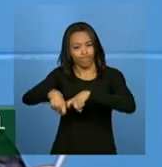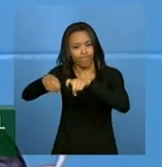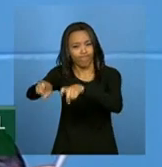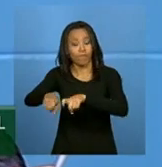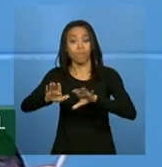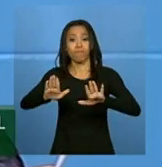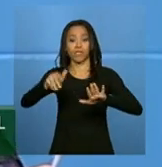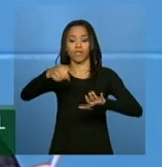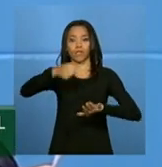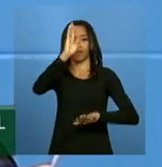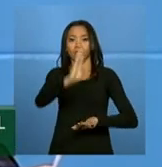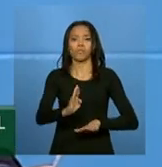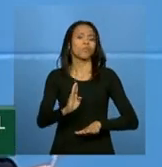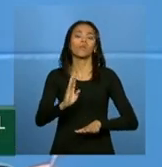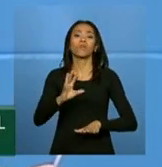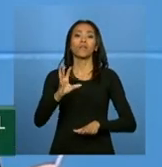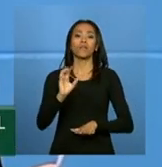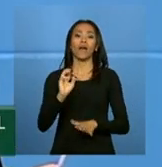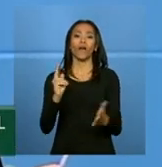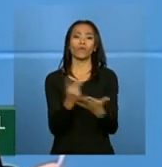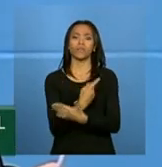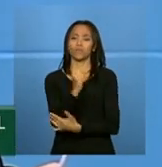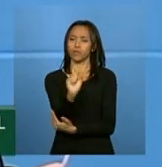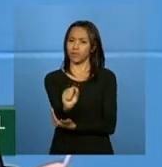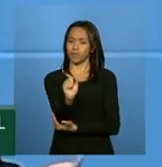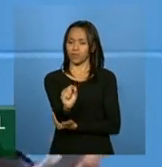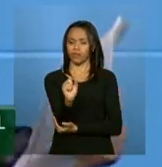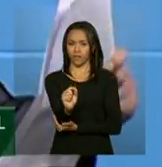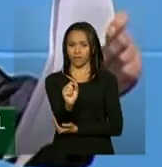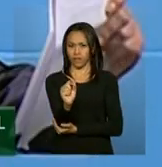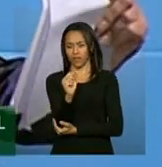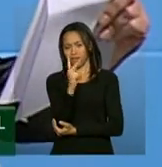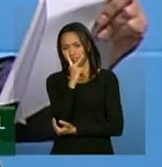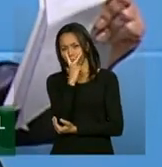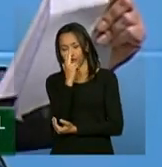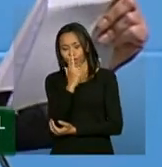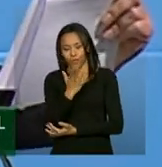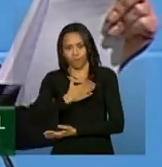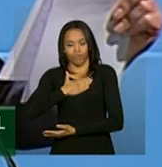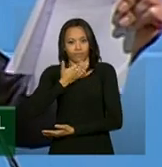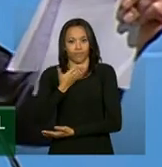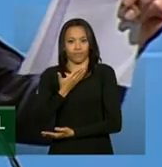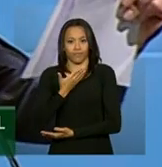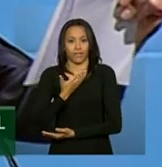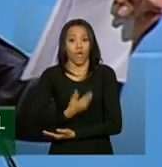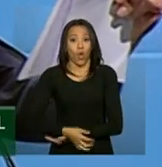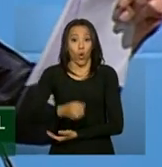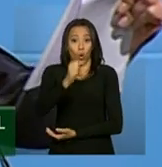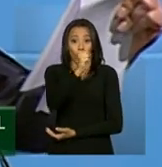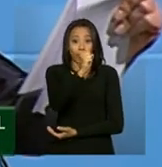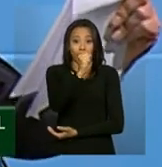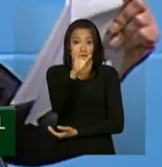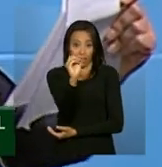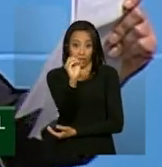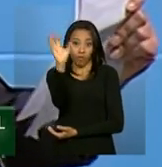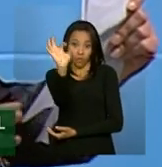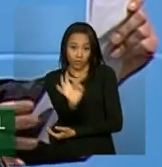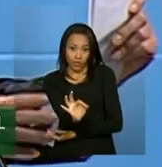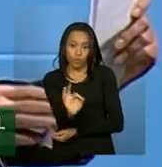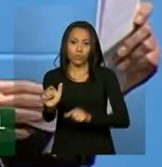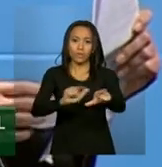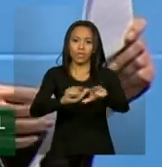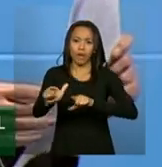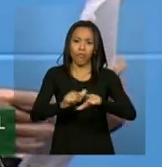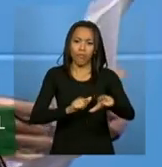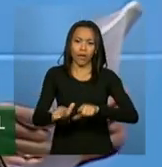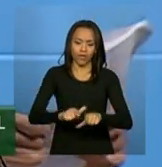enfrentando uma situação que é uma situação, para nós, talvez, inesperada. 80% do trabalho infantil está